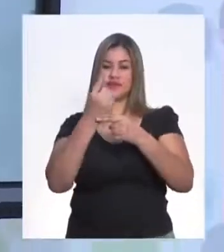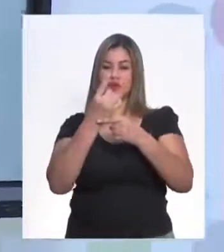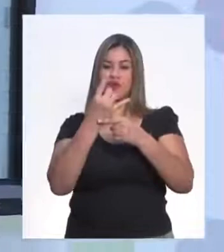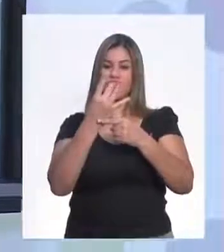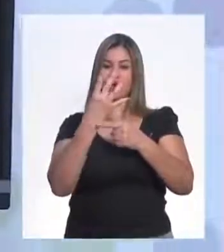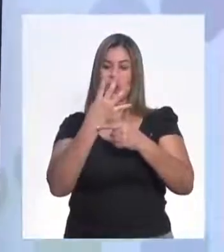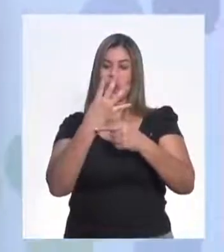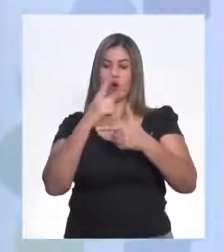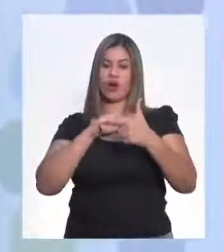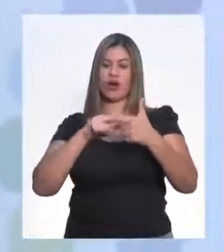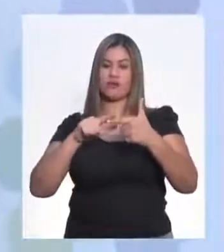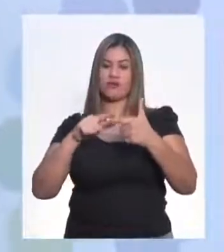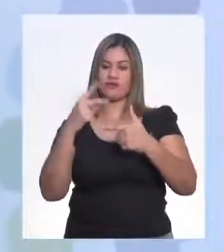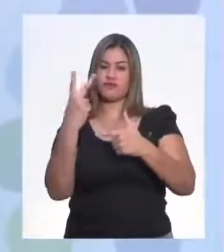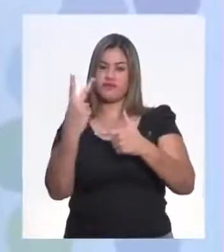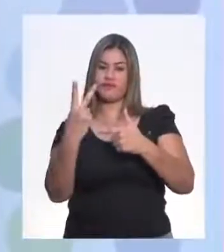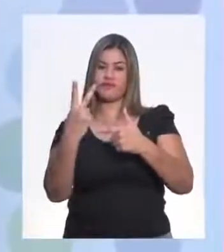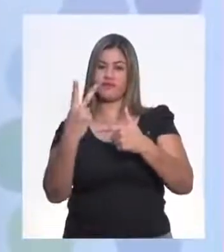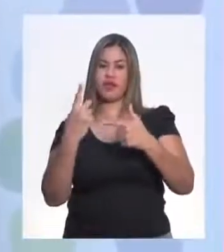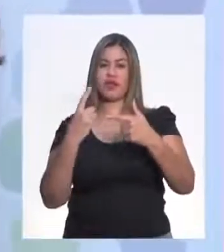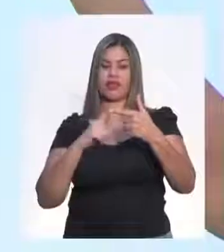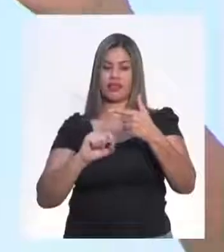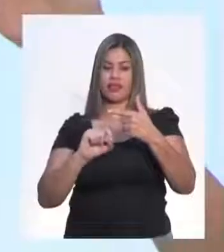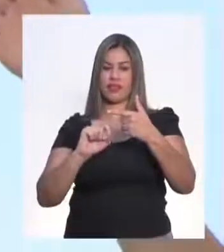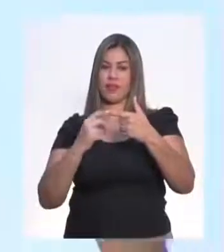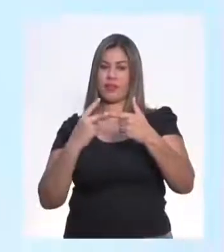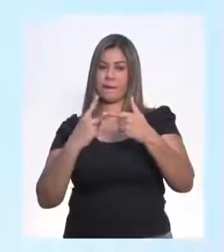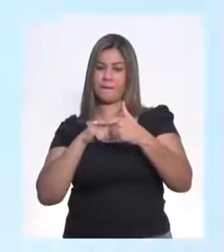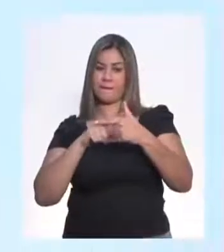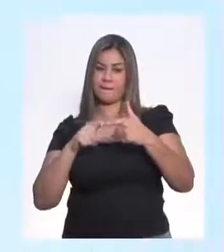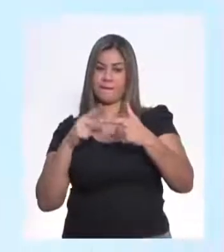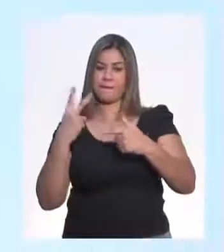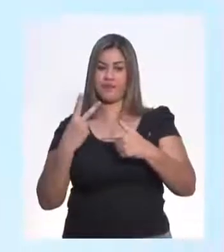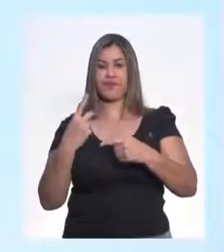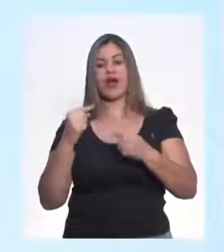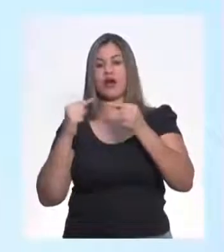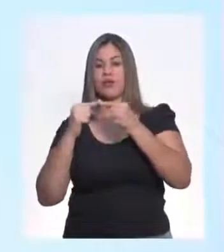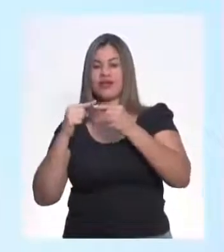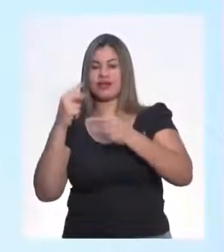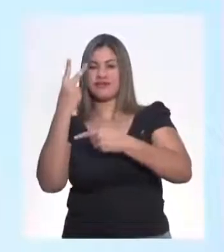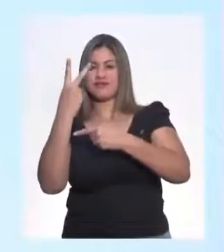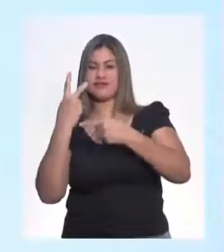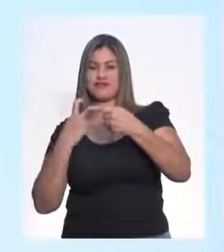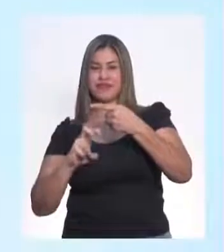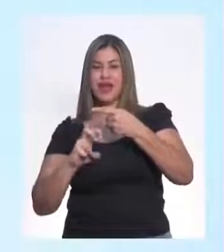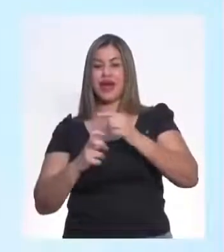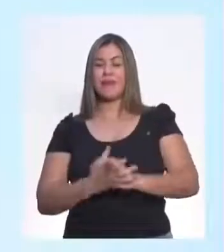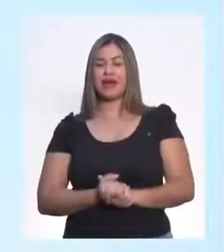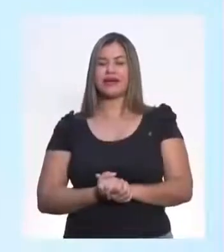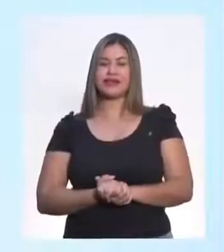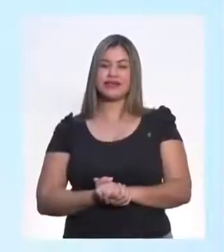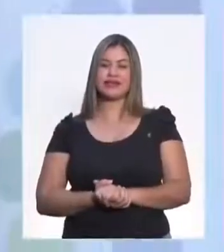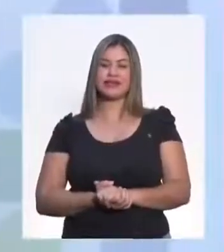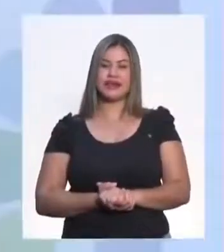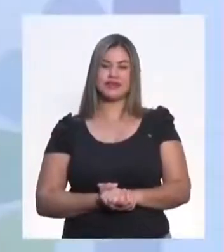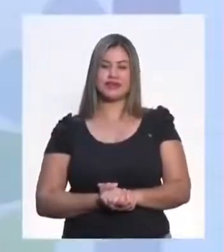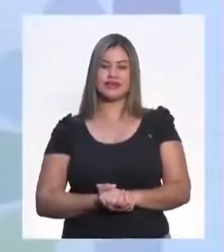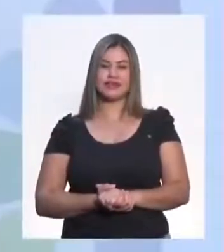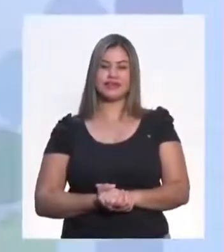a fração que corresponde a 4 décimos é a fração 2 quintos, ok? Vamos, letra